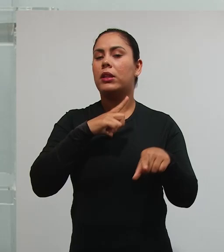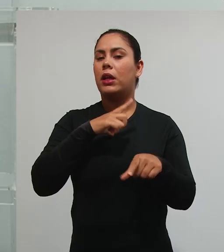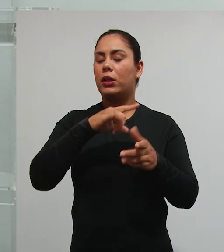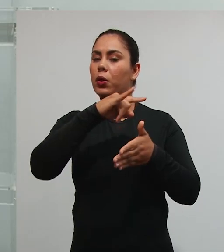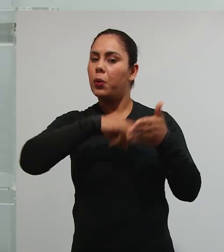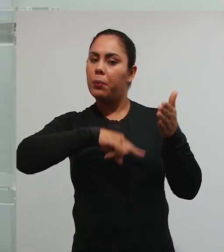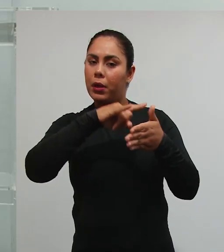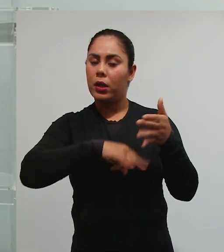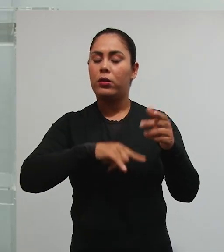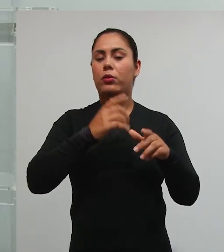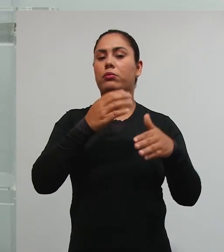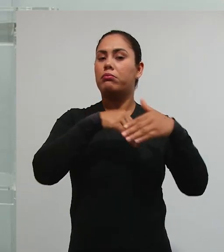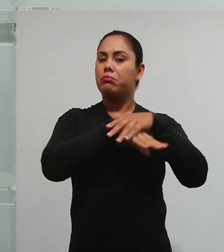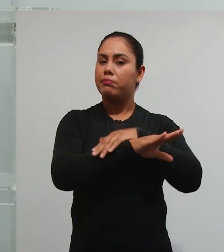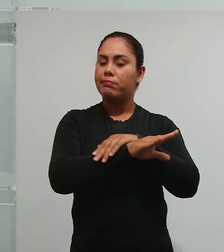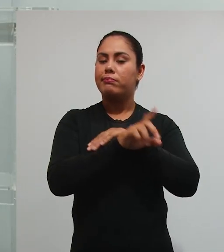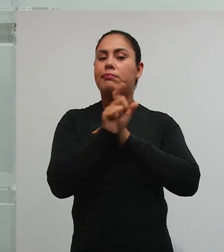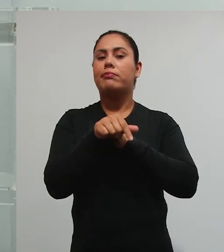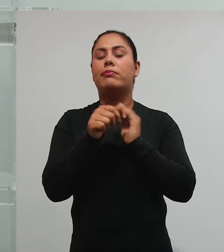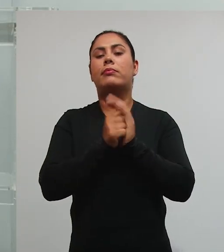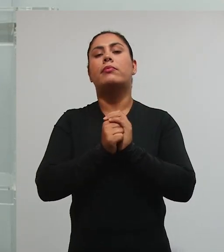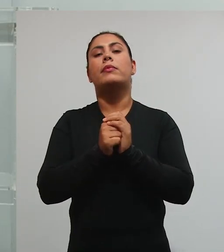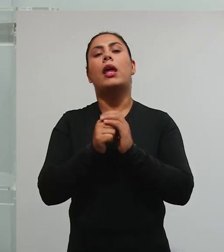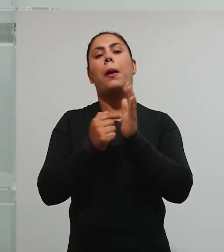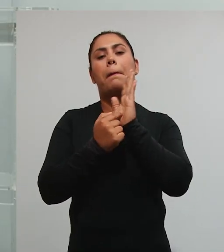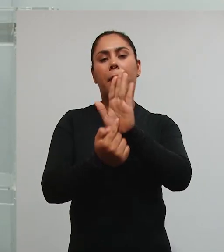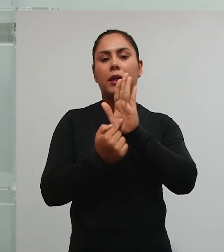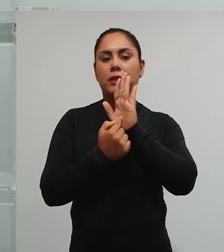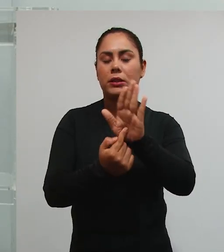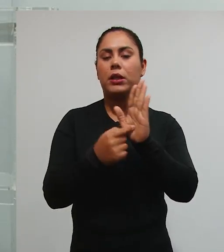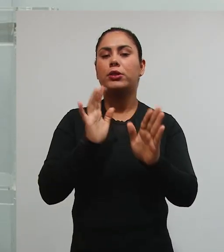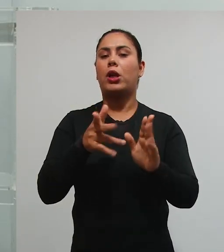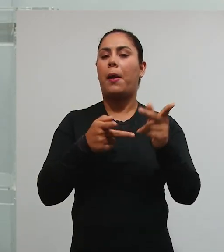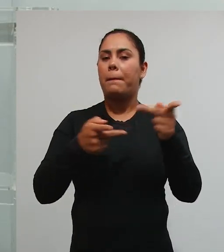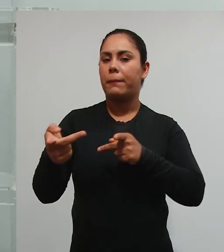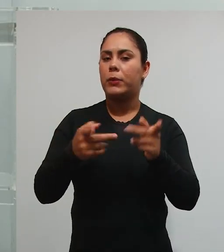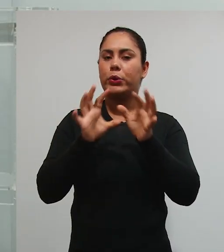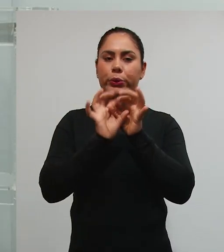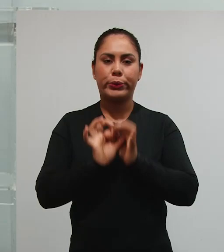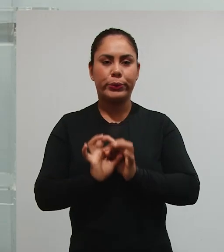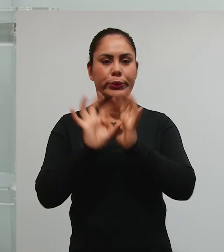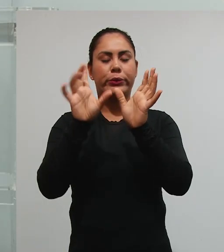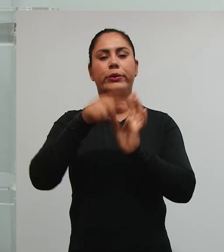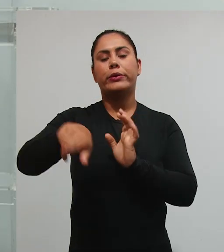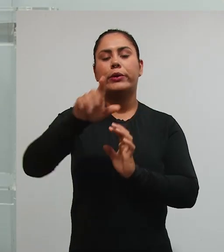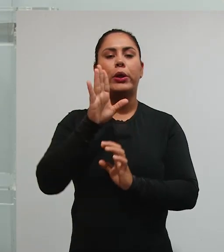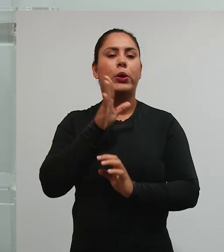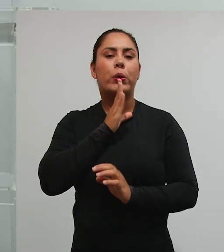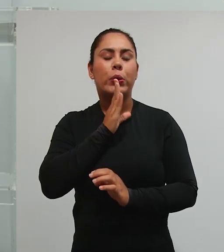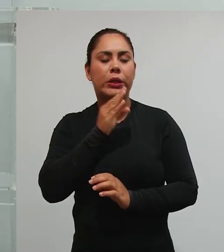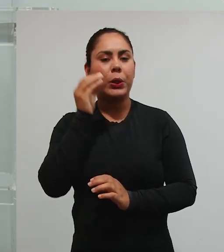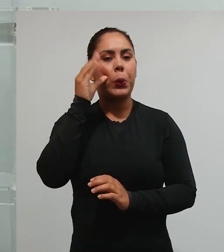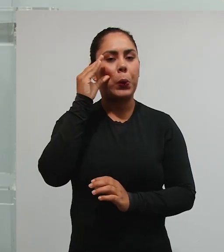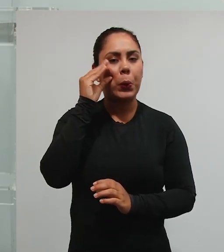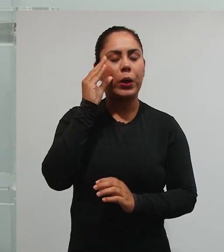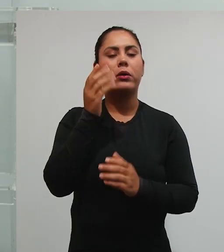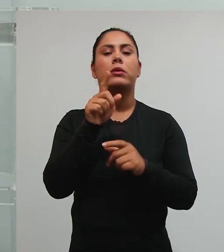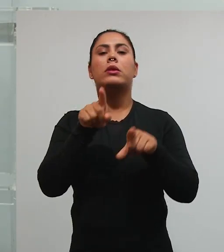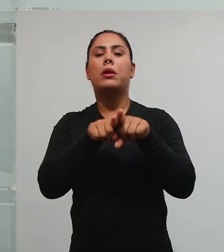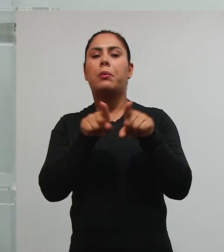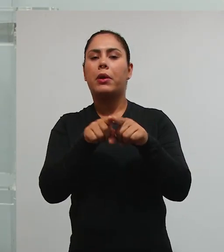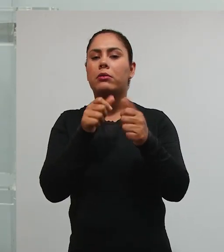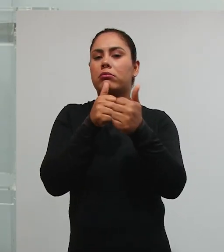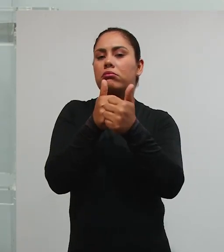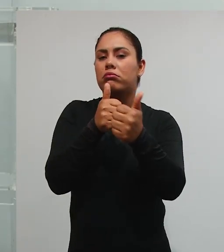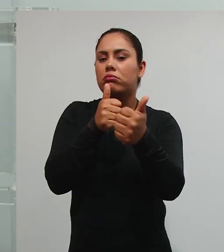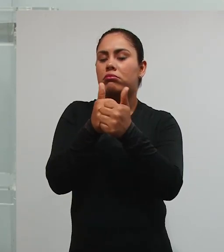os documentos lá, depois que a gente, das apresentações, já tem o projeto disponível para você conhecer o projeto na íntegra, já fazer